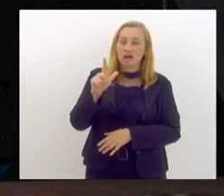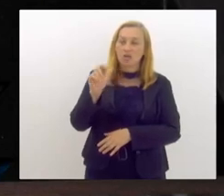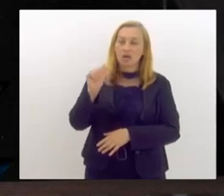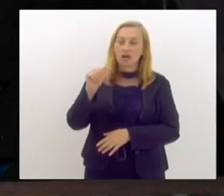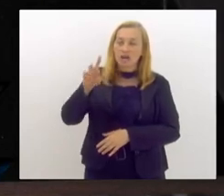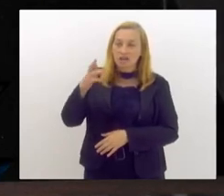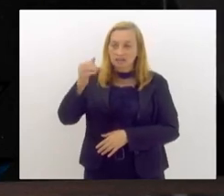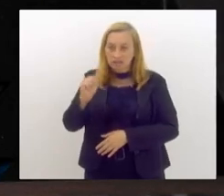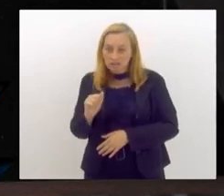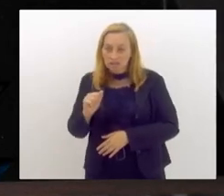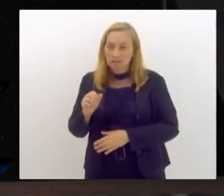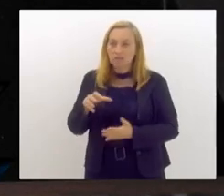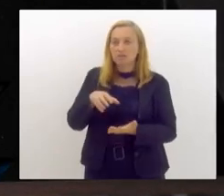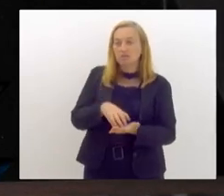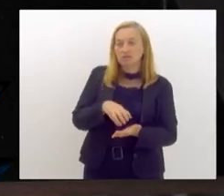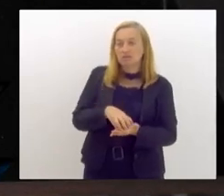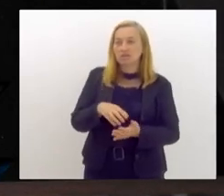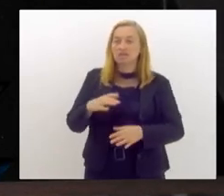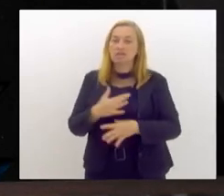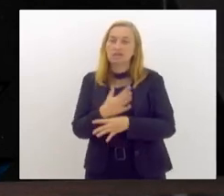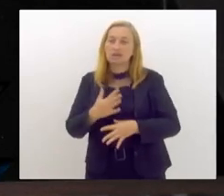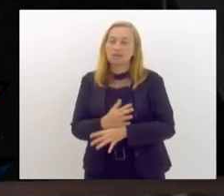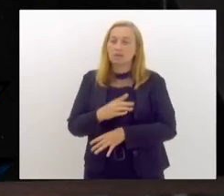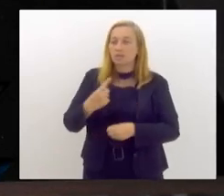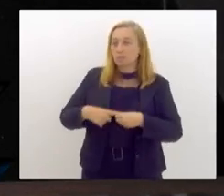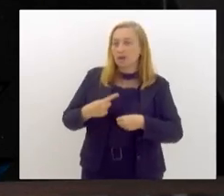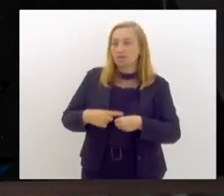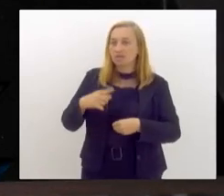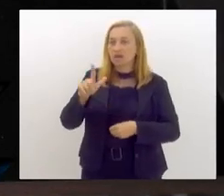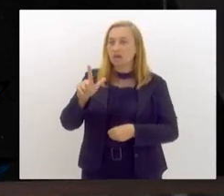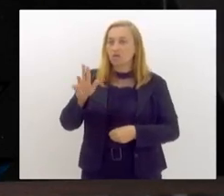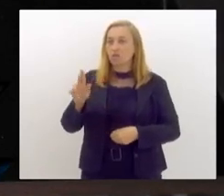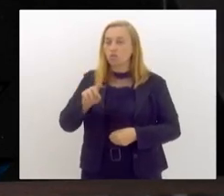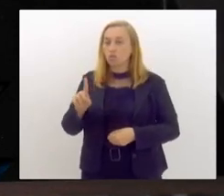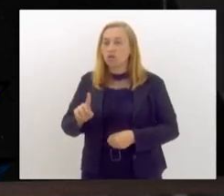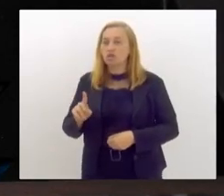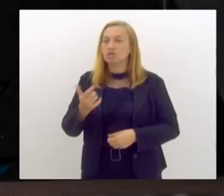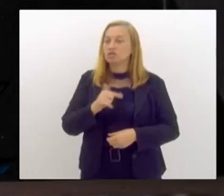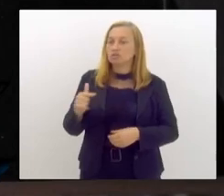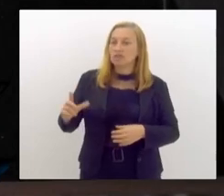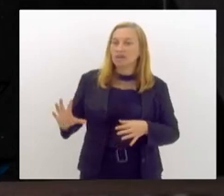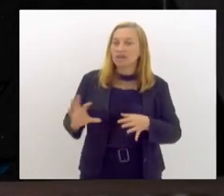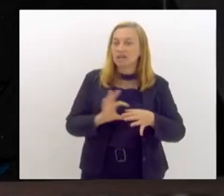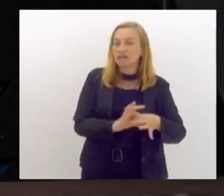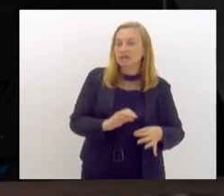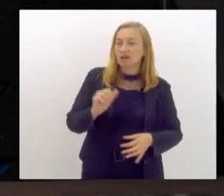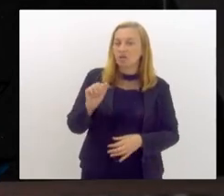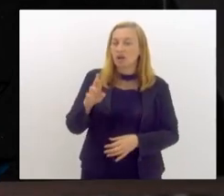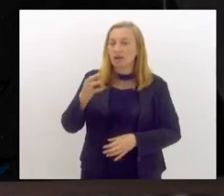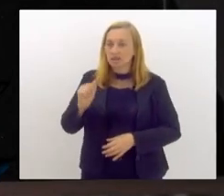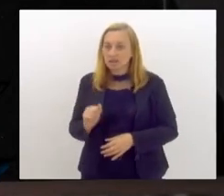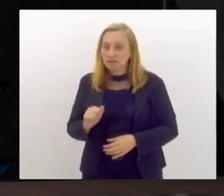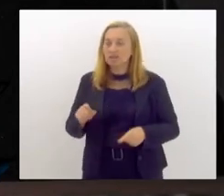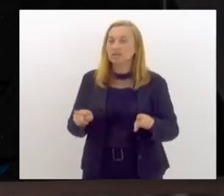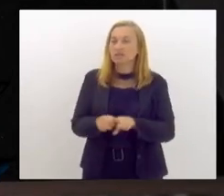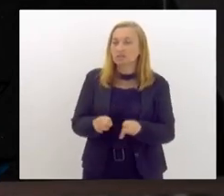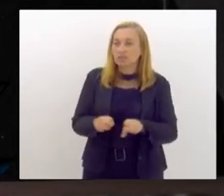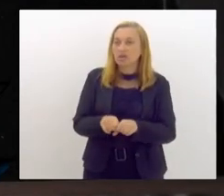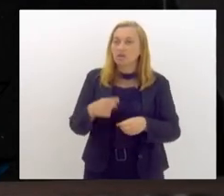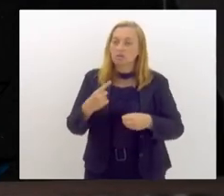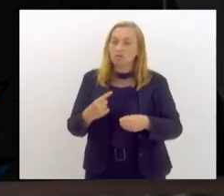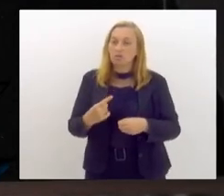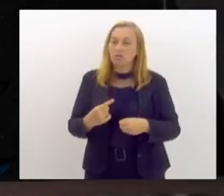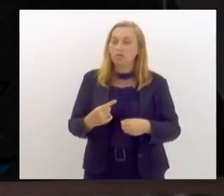do centro da cidade, o bairro da Praia da Luz, por exemplo, não há ligação para Alcântara, e o Morro do Castro, que é um bairro populosíssimo,